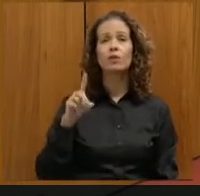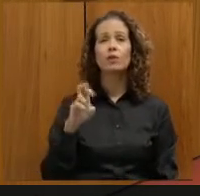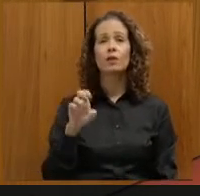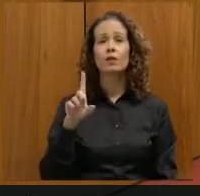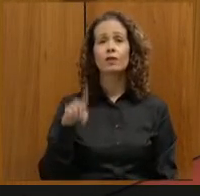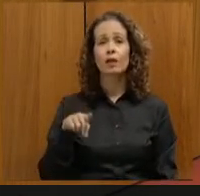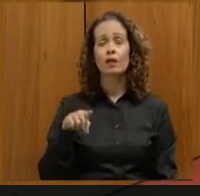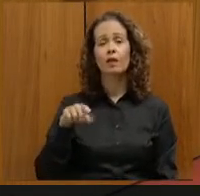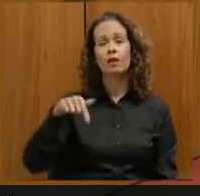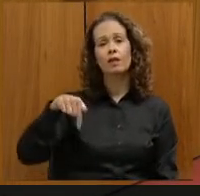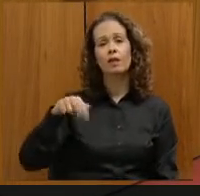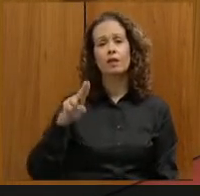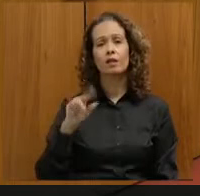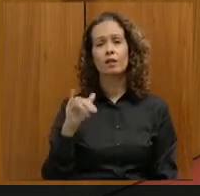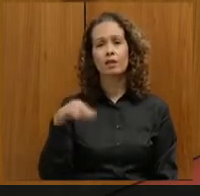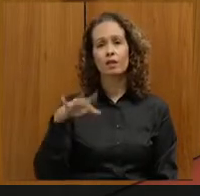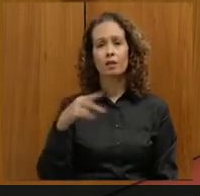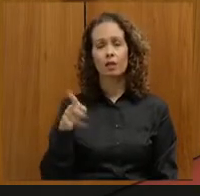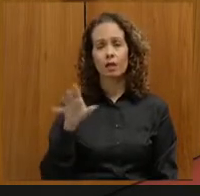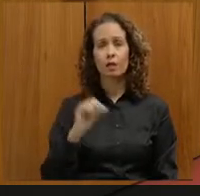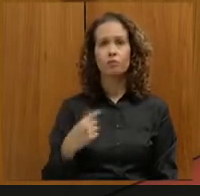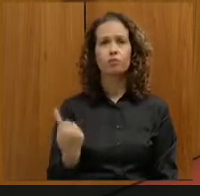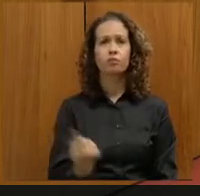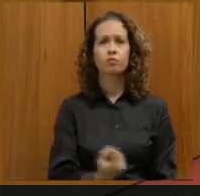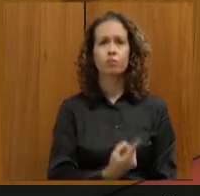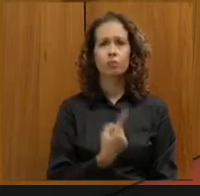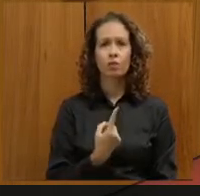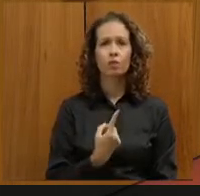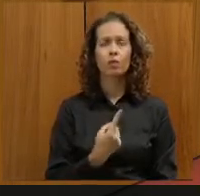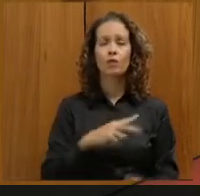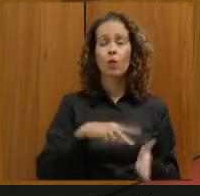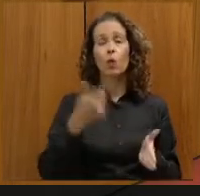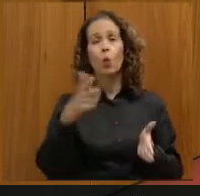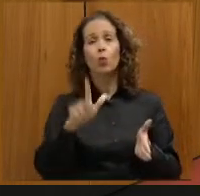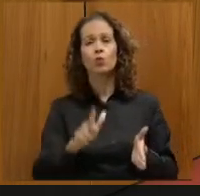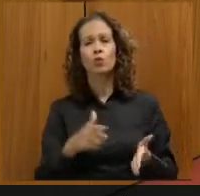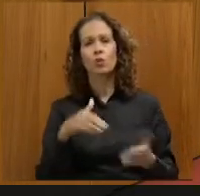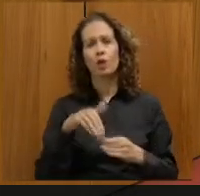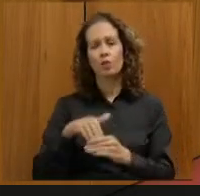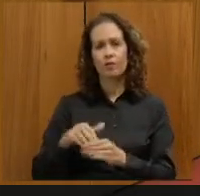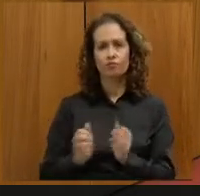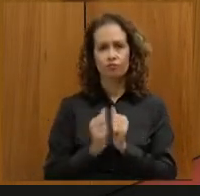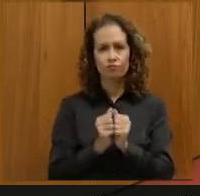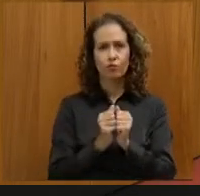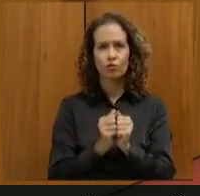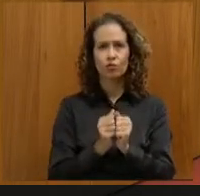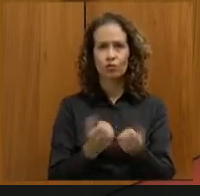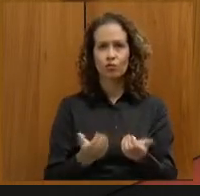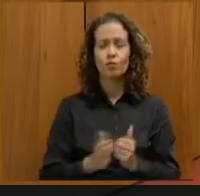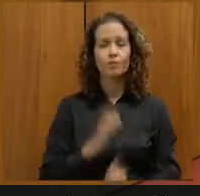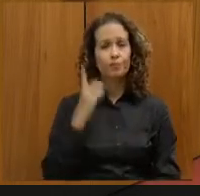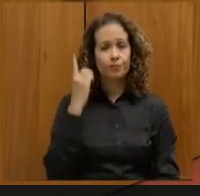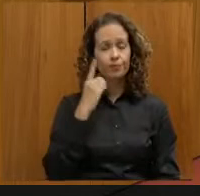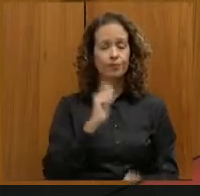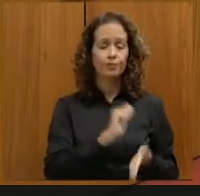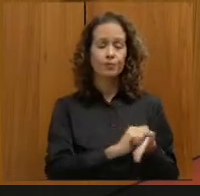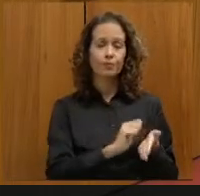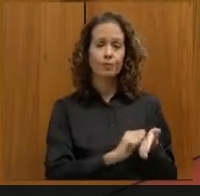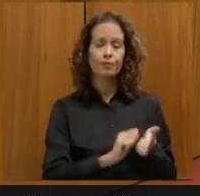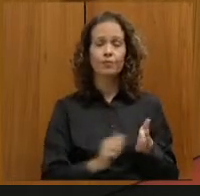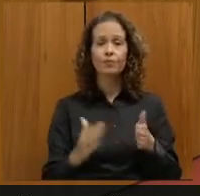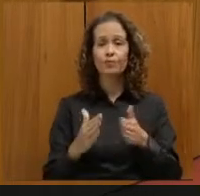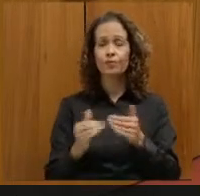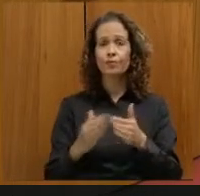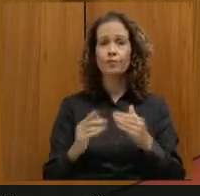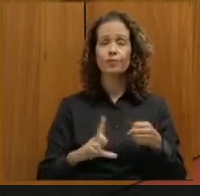nós vamos ver o outro nas uma provarem bloco né dos dois é a deputada que subscreve requer a vossa excelência nos